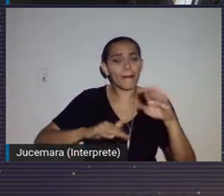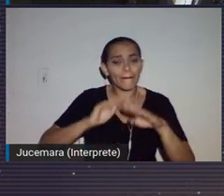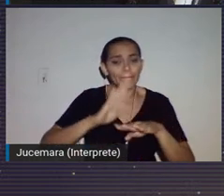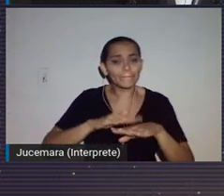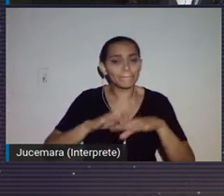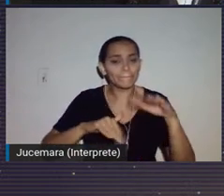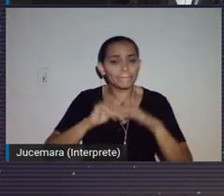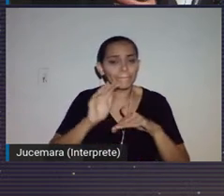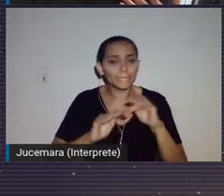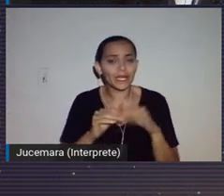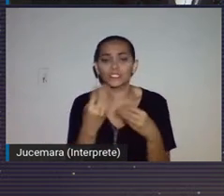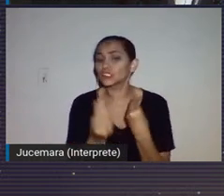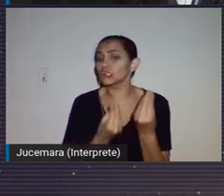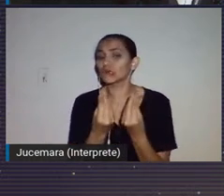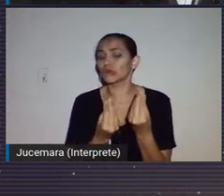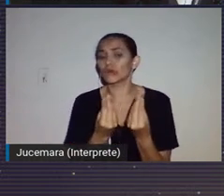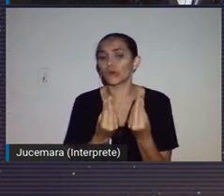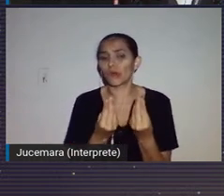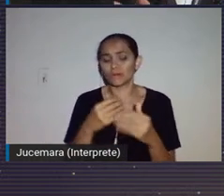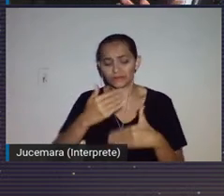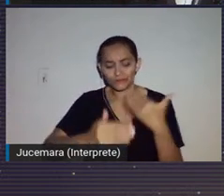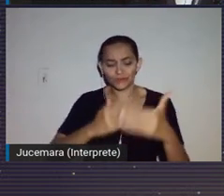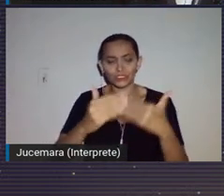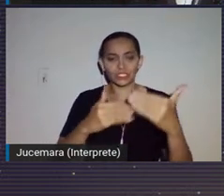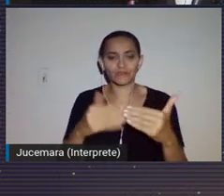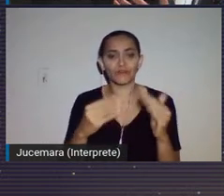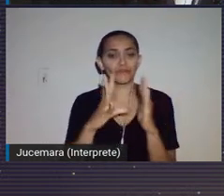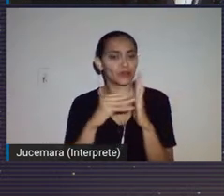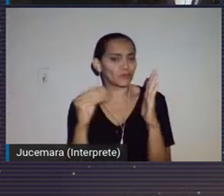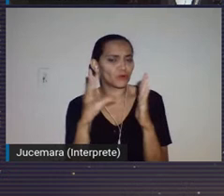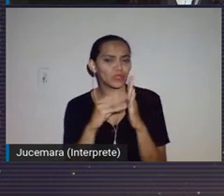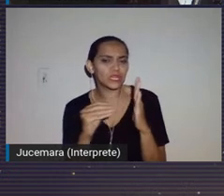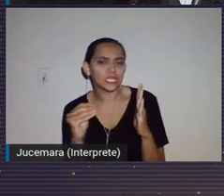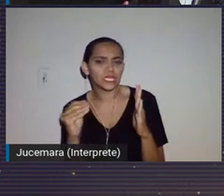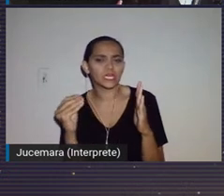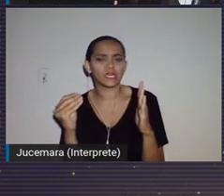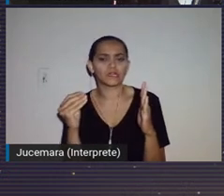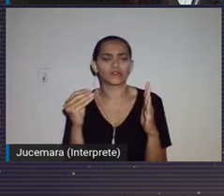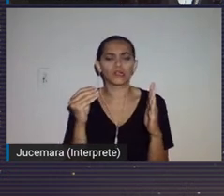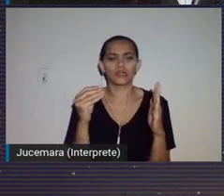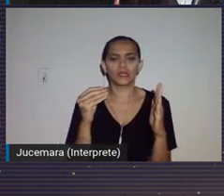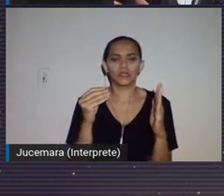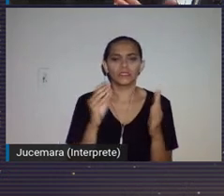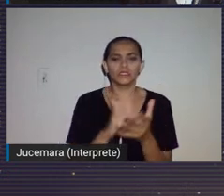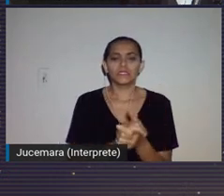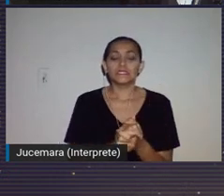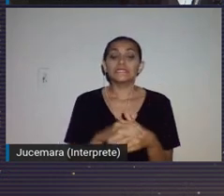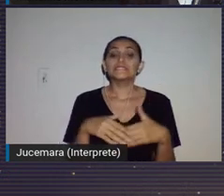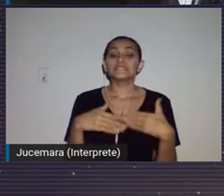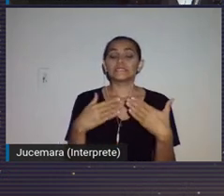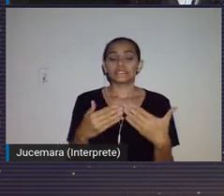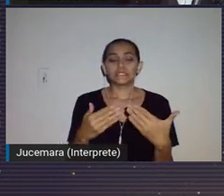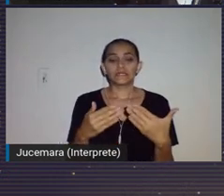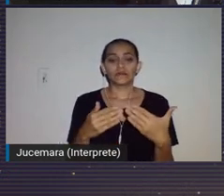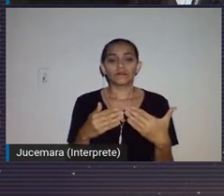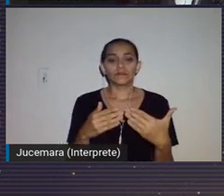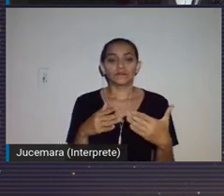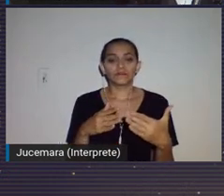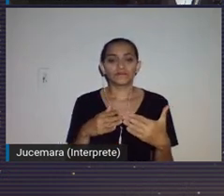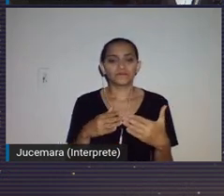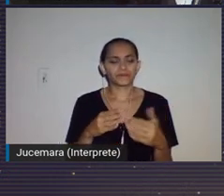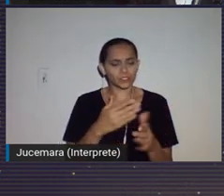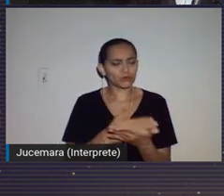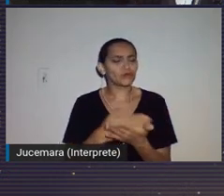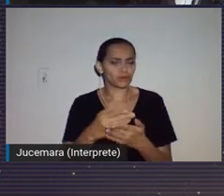era que desenvolver modelos ou algoritmos inteligentes, né? E aí eu fiz o curso, eu acabei